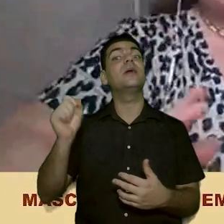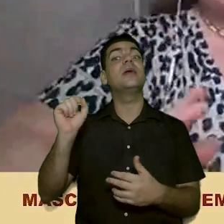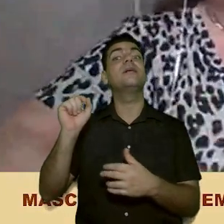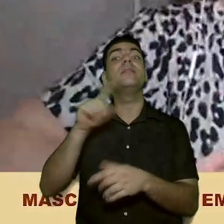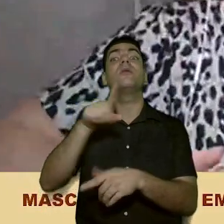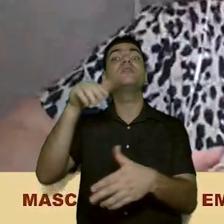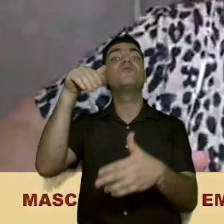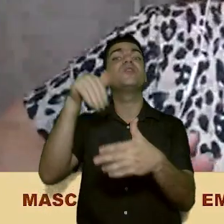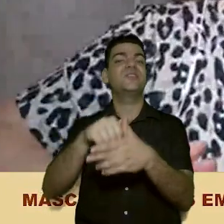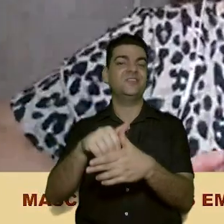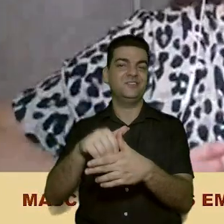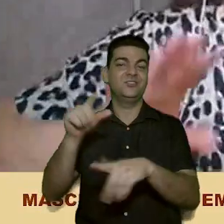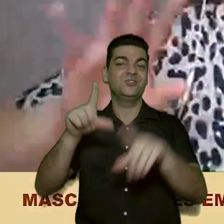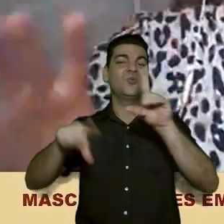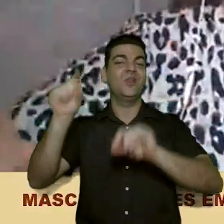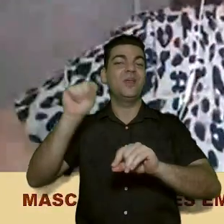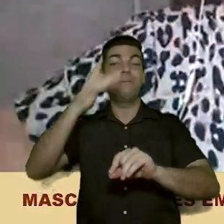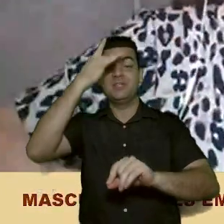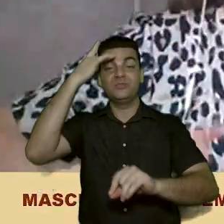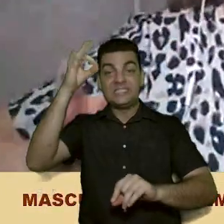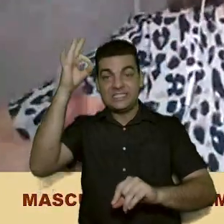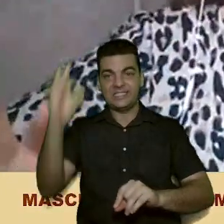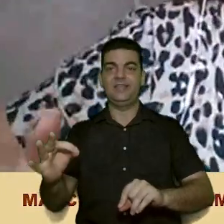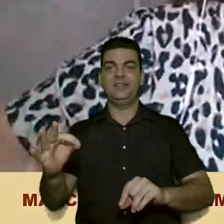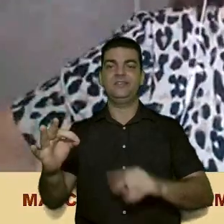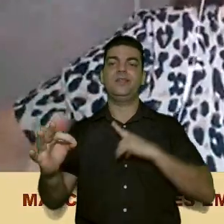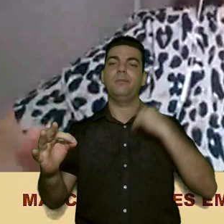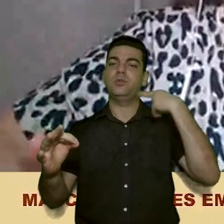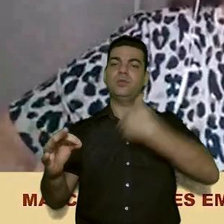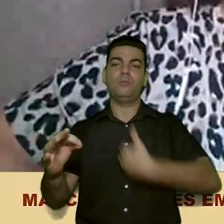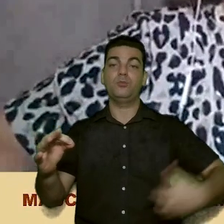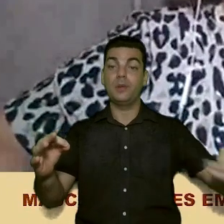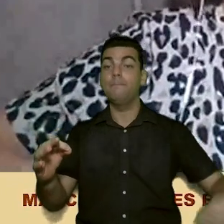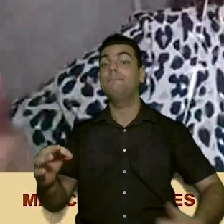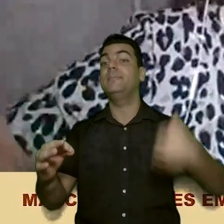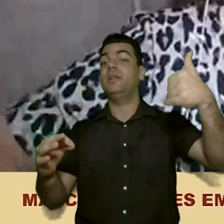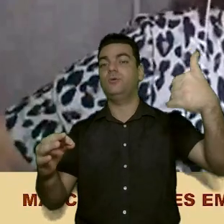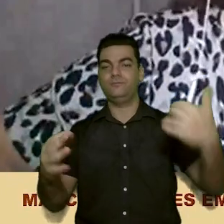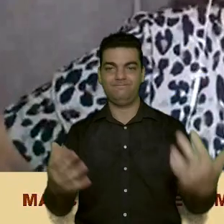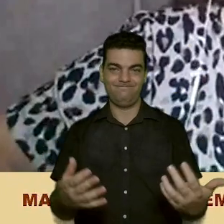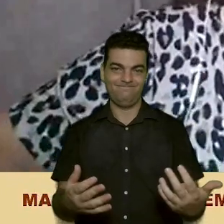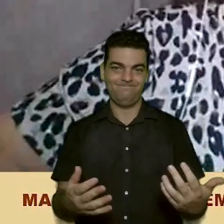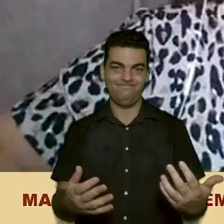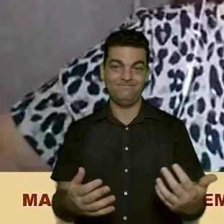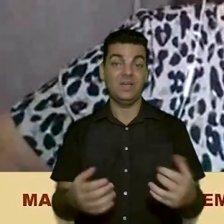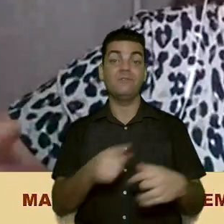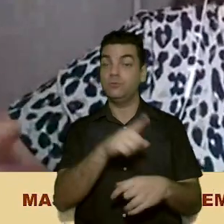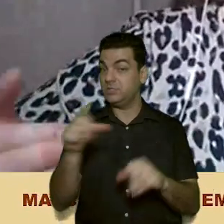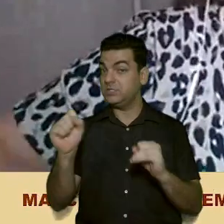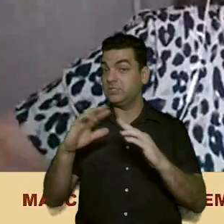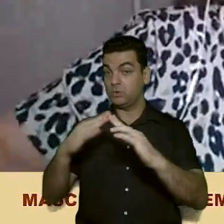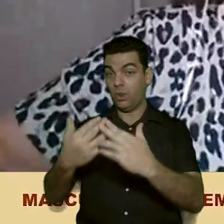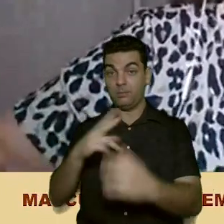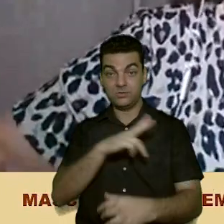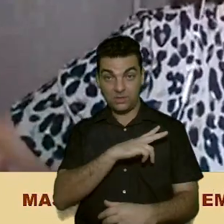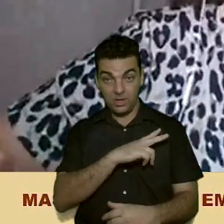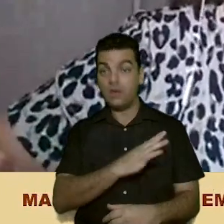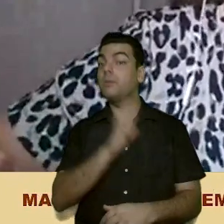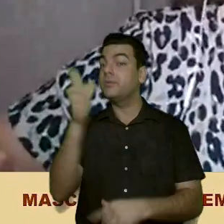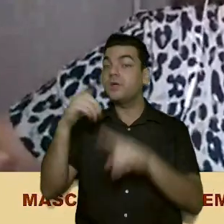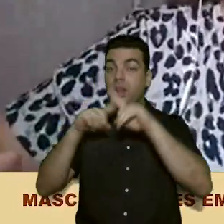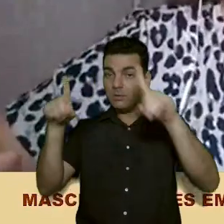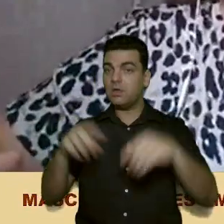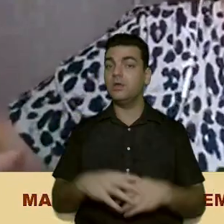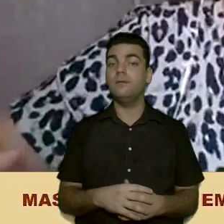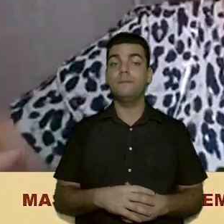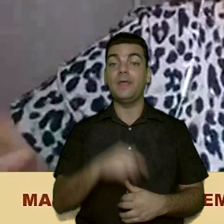mas acho que é mais ou menos por aí, tá? Então, acho que é isso, melhorar que a gente vota, reivindicar políticas públicas educacionais melhores e na relação de